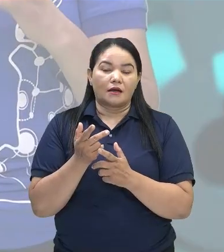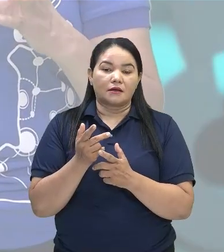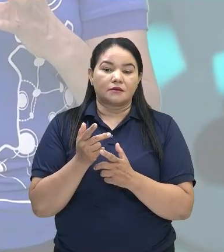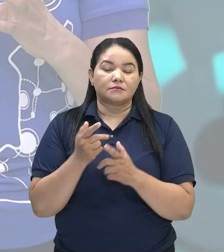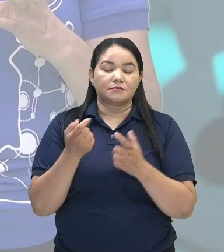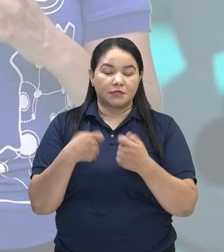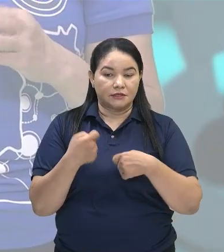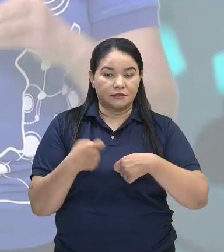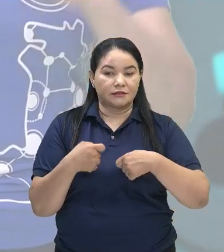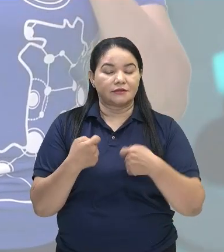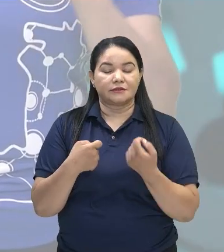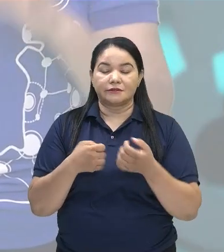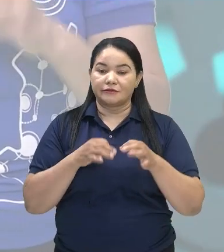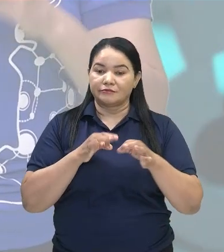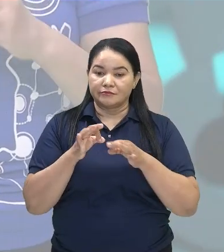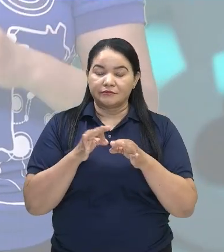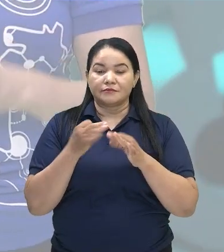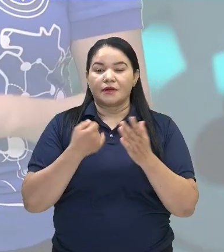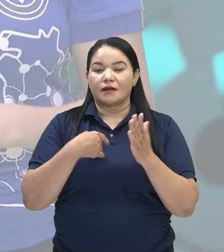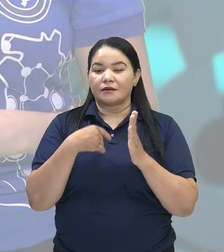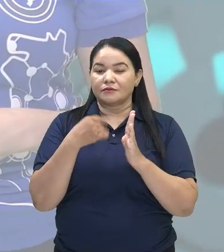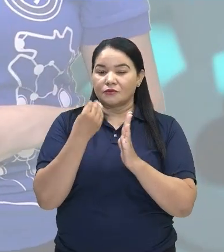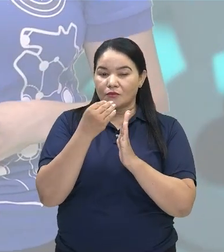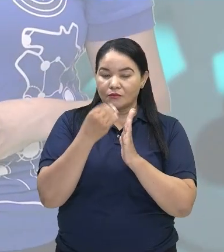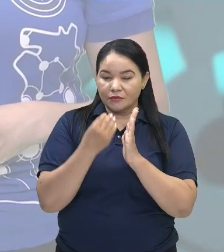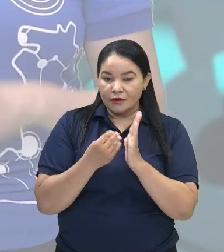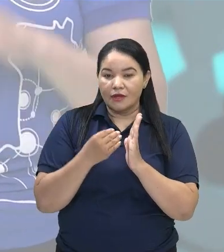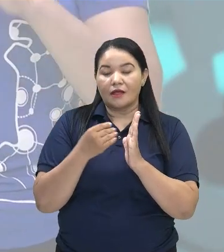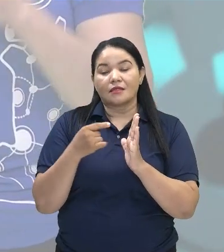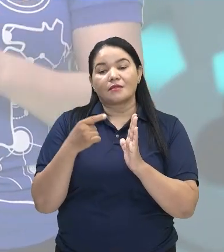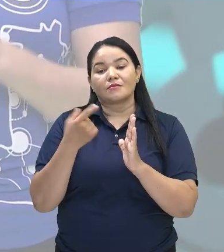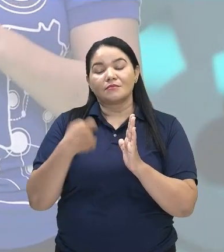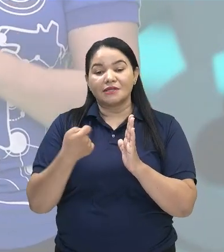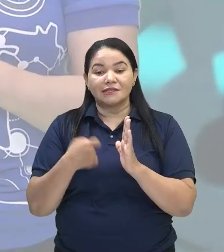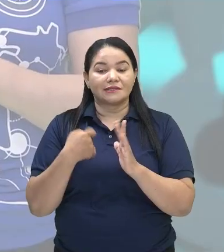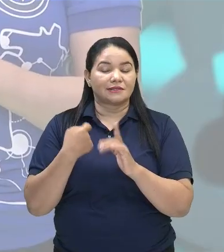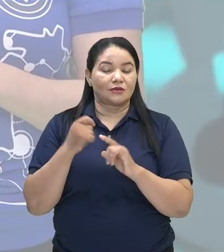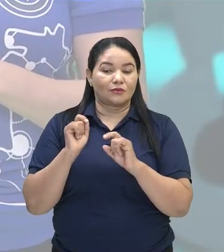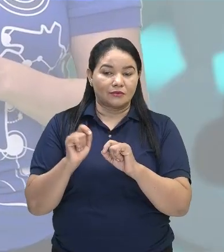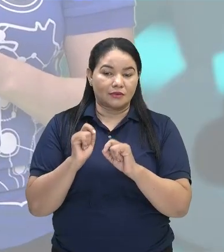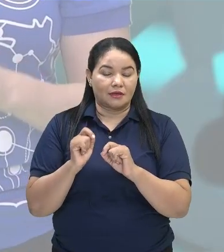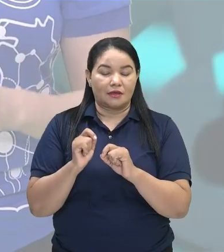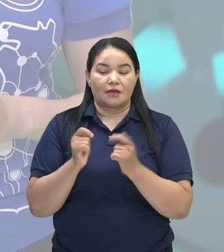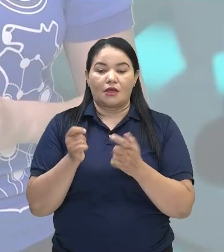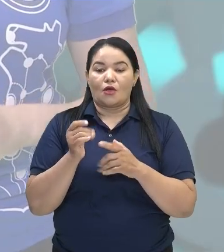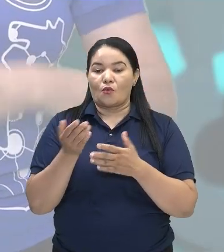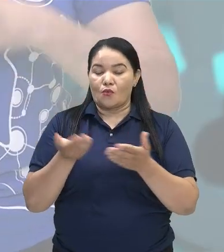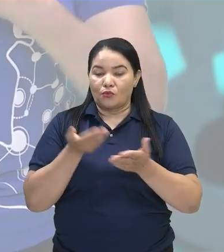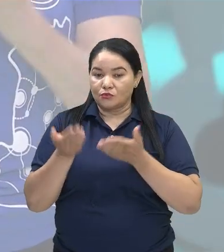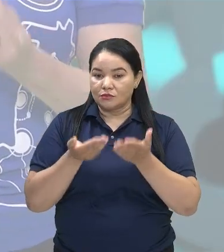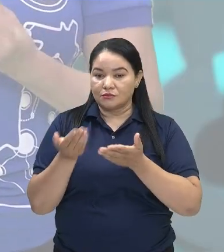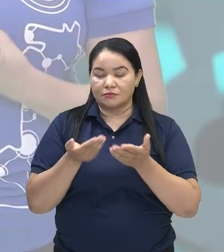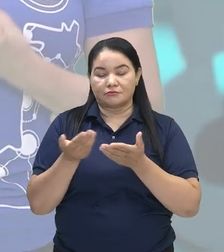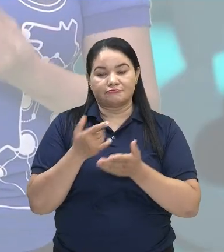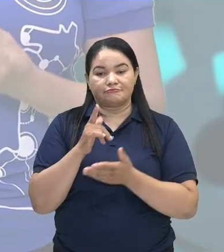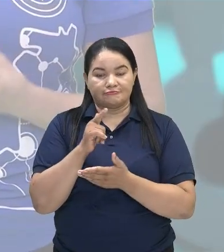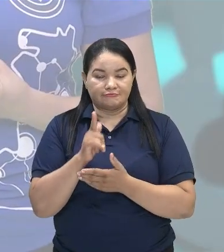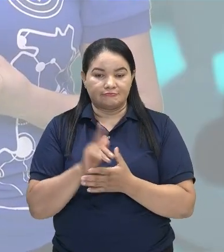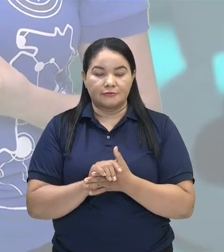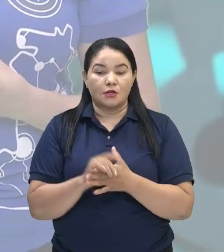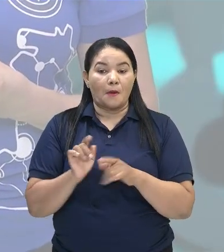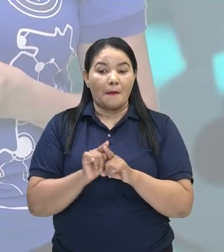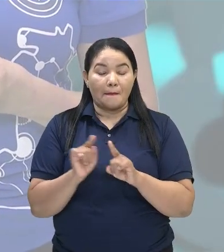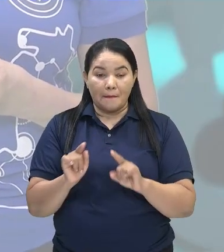lá nas entrelinhas, né? Está falando que devemos, né, cuidar da água. Mas ele mostrando,